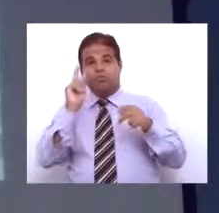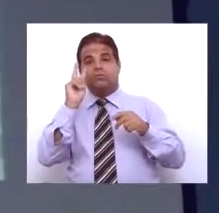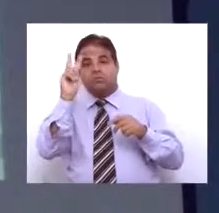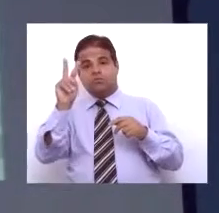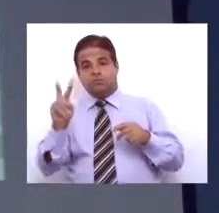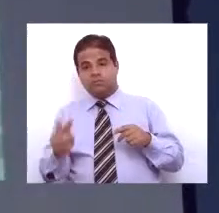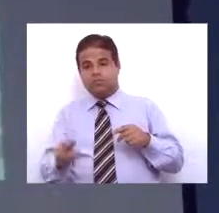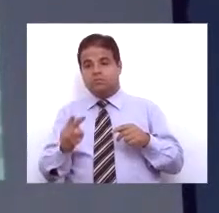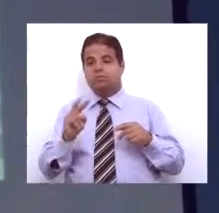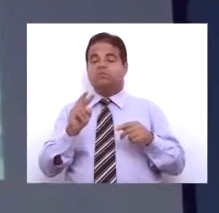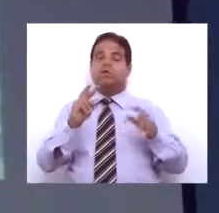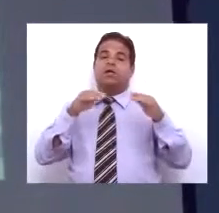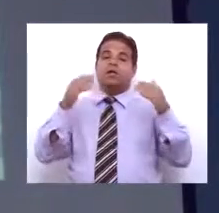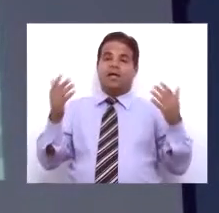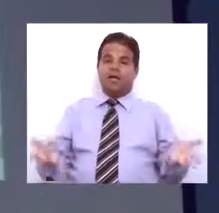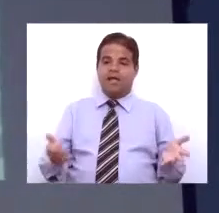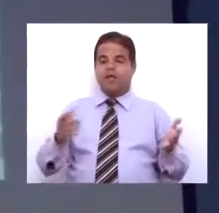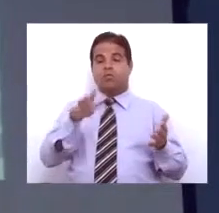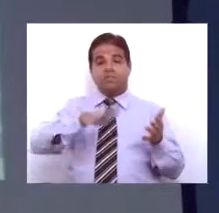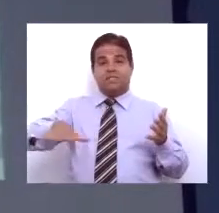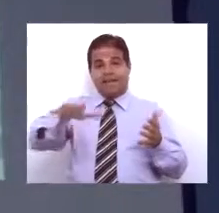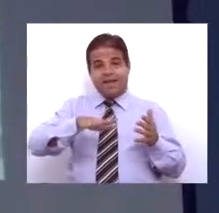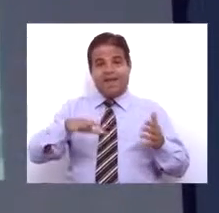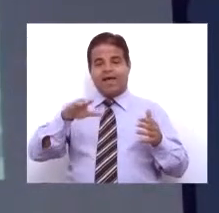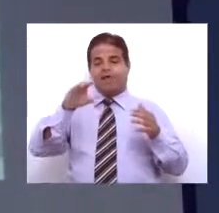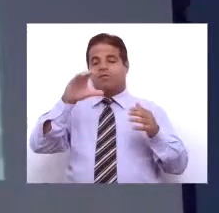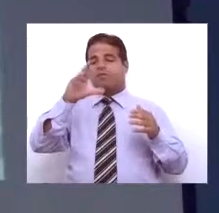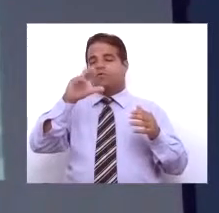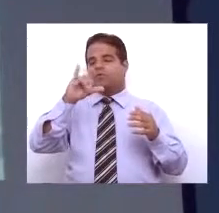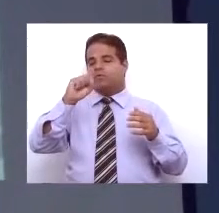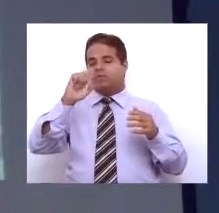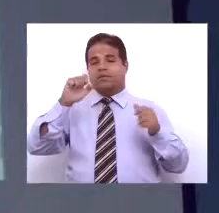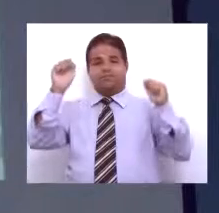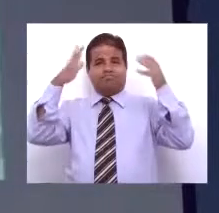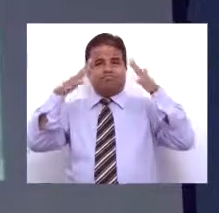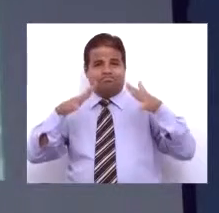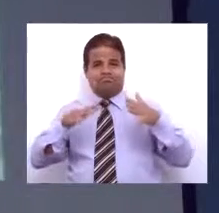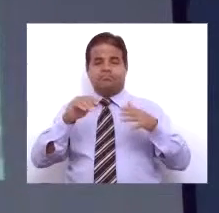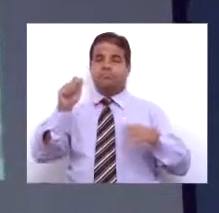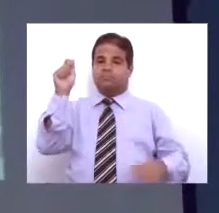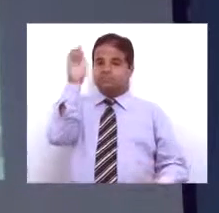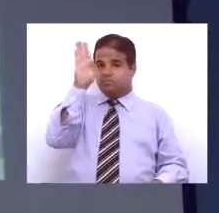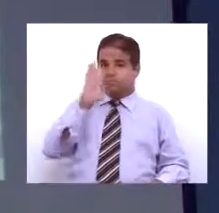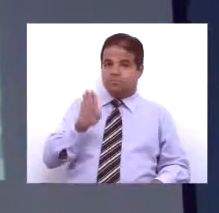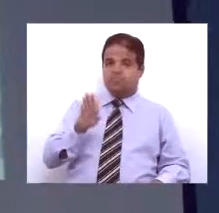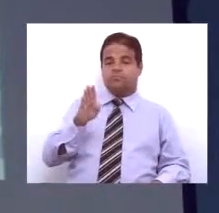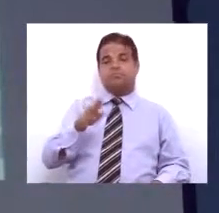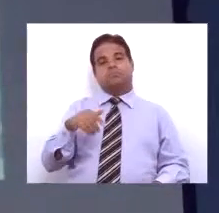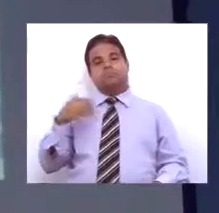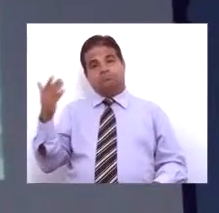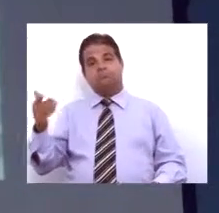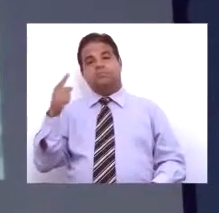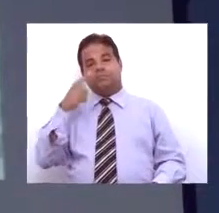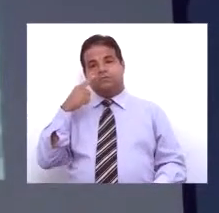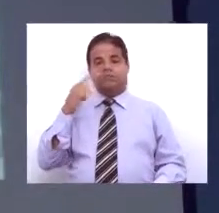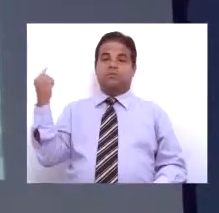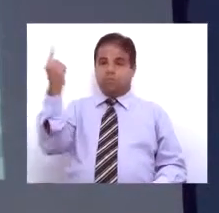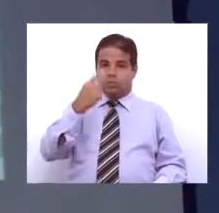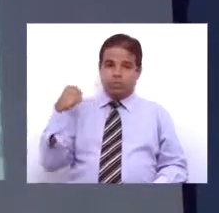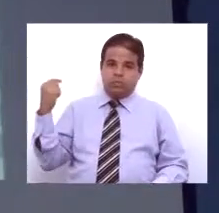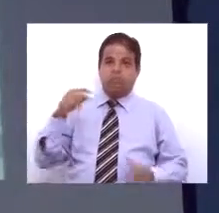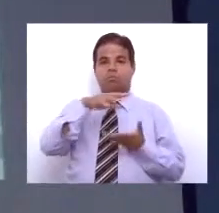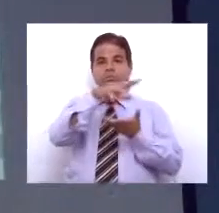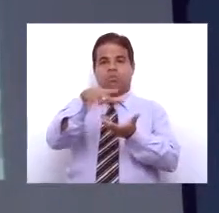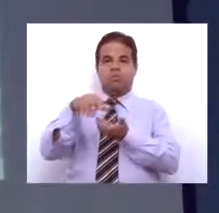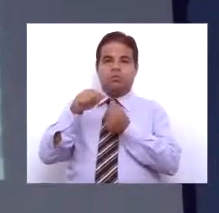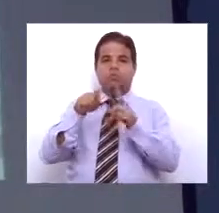não obstante o cenário de crise instalado no brasil conseqüência do restante do mundo ea